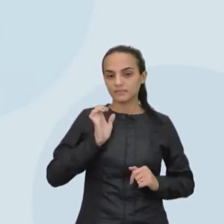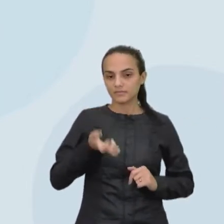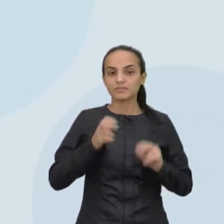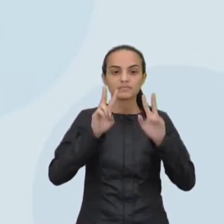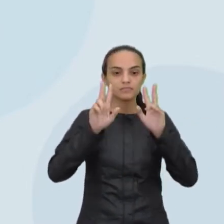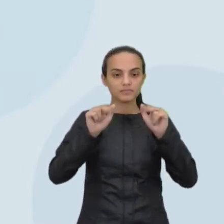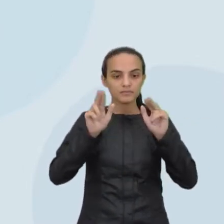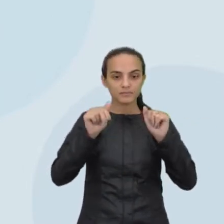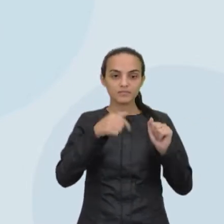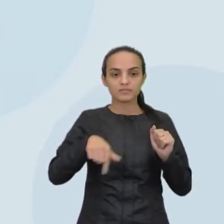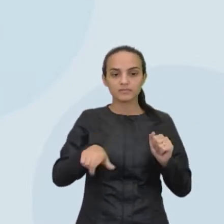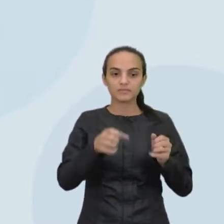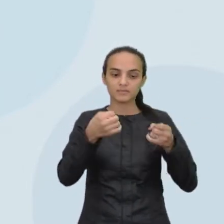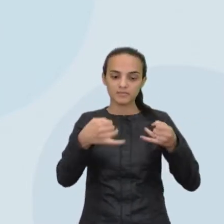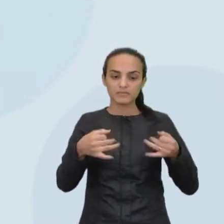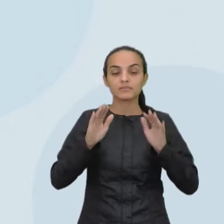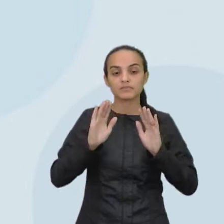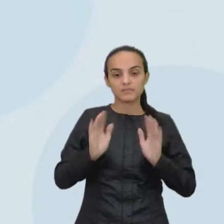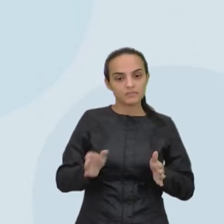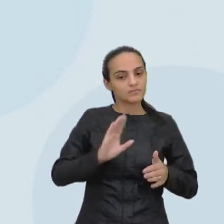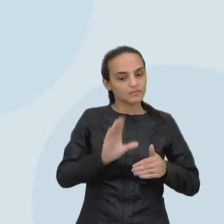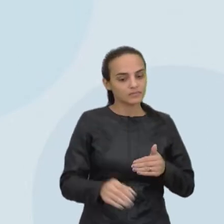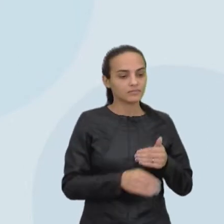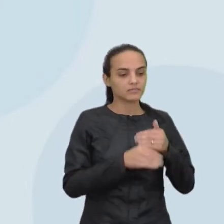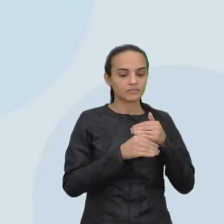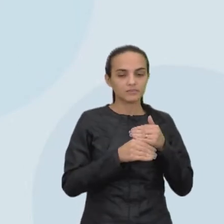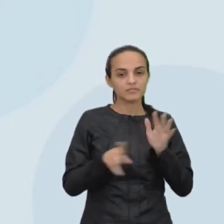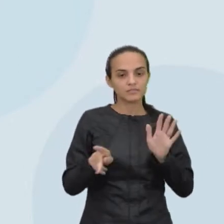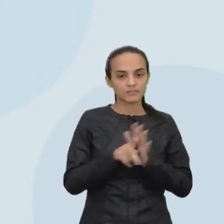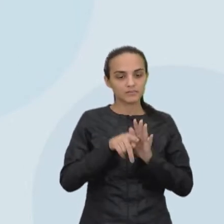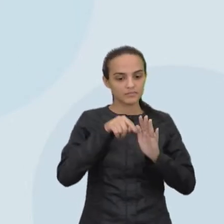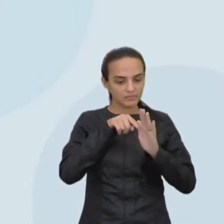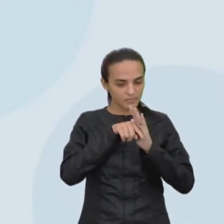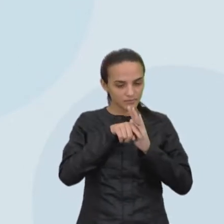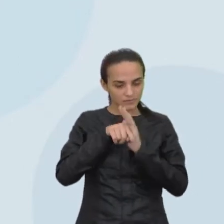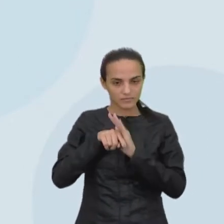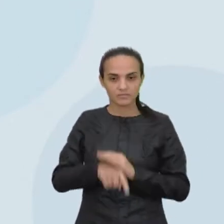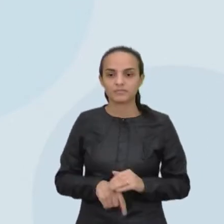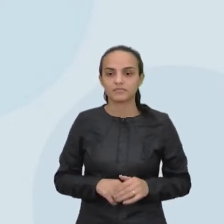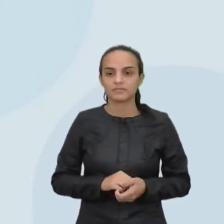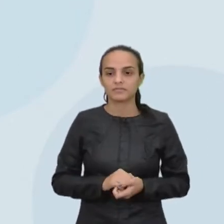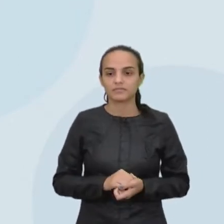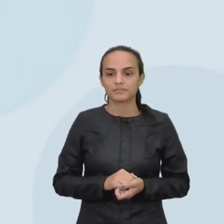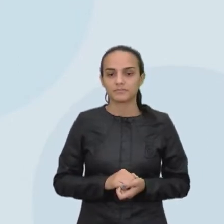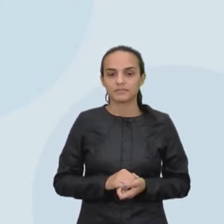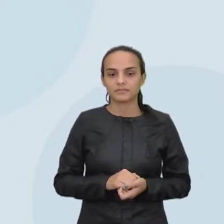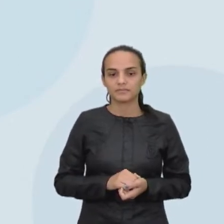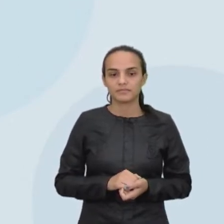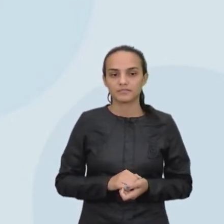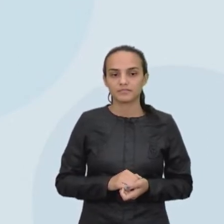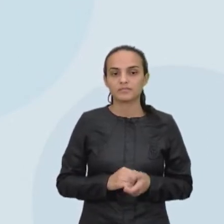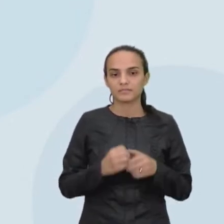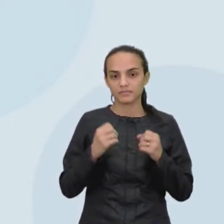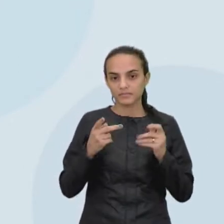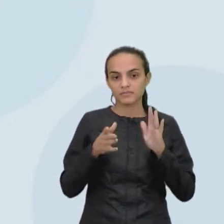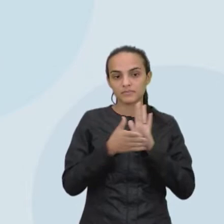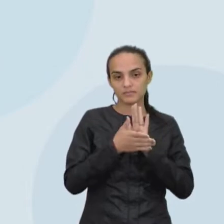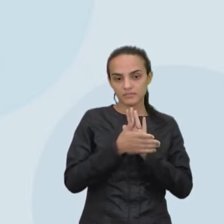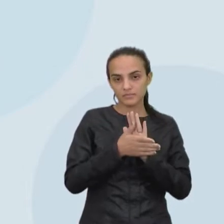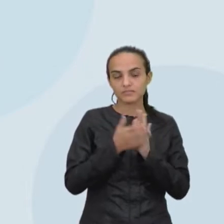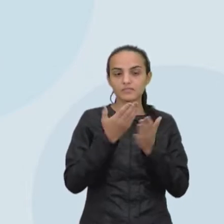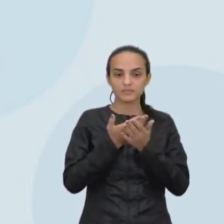temas tratados nos componentes desse aprofundamento. Tudo bem? Então a proposta de aula